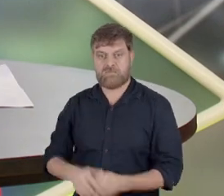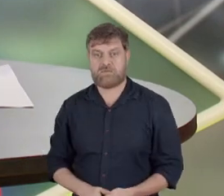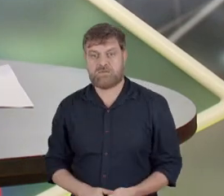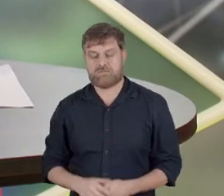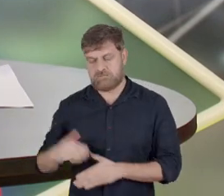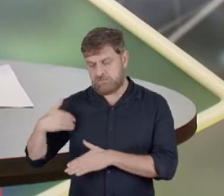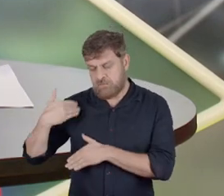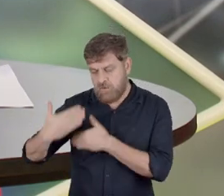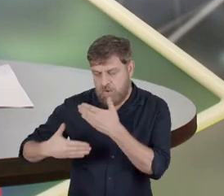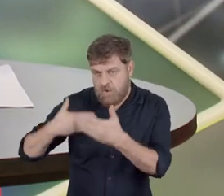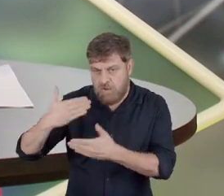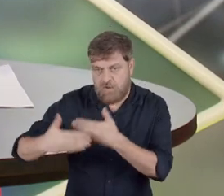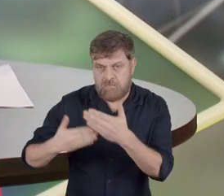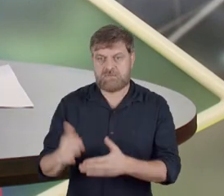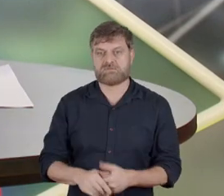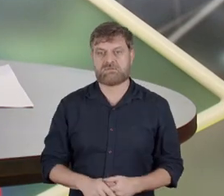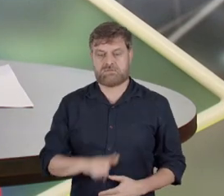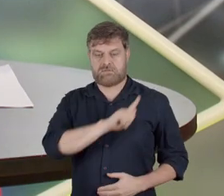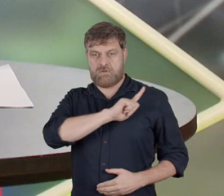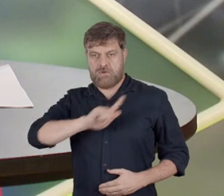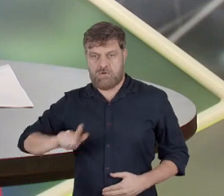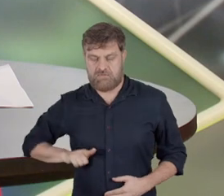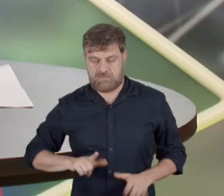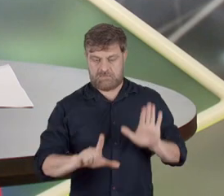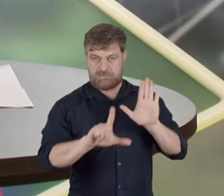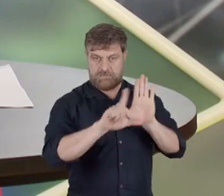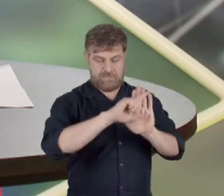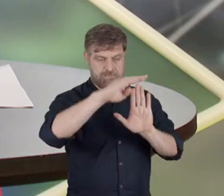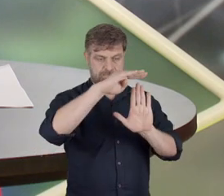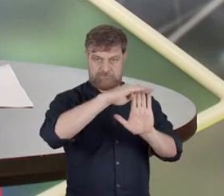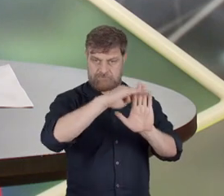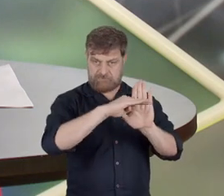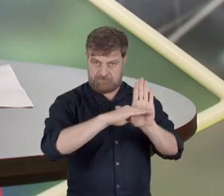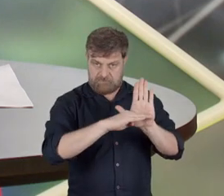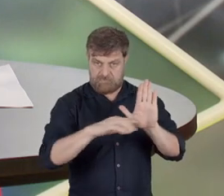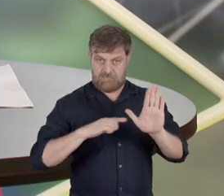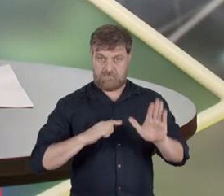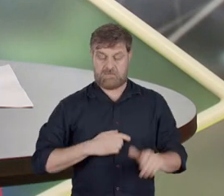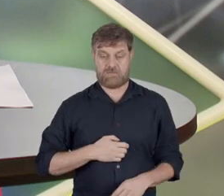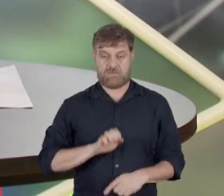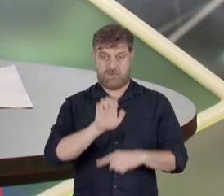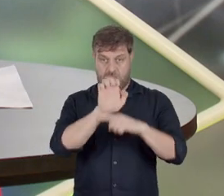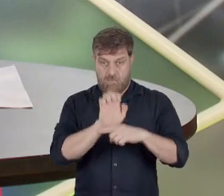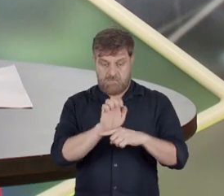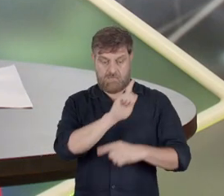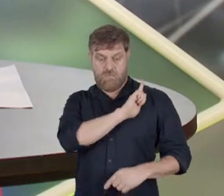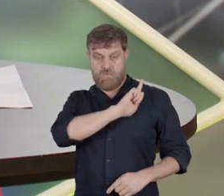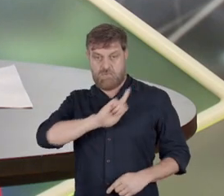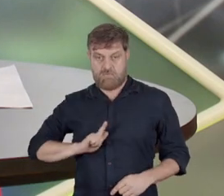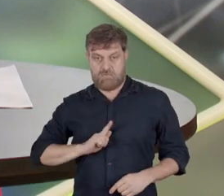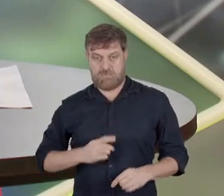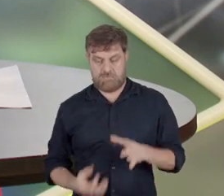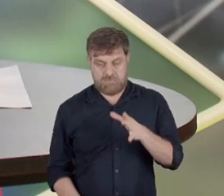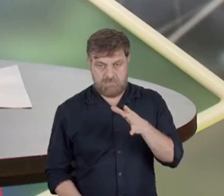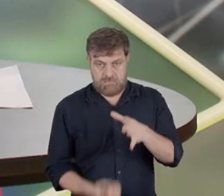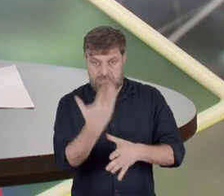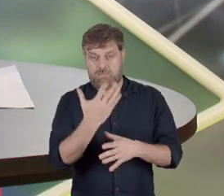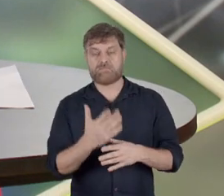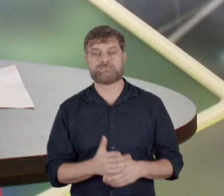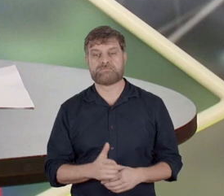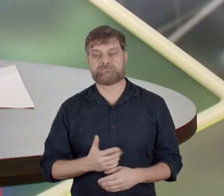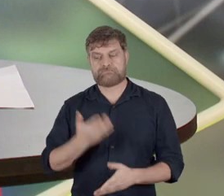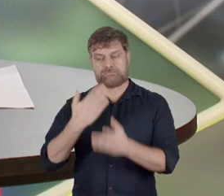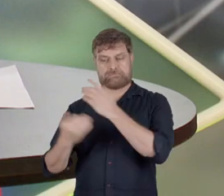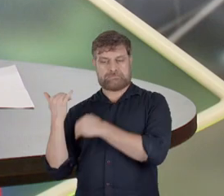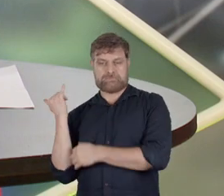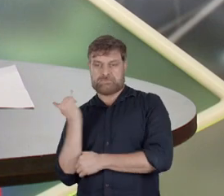Todo o processo, né, de emancipação colonial automaticamente enseja um novo Estado, ou a formação de um Estado nacional, como diria